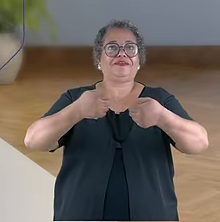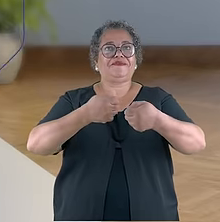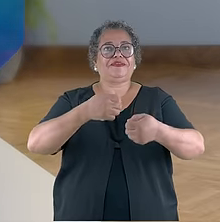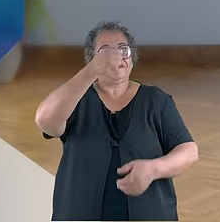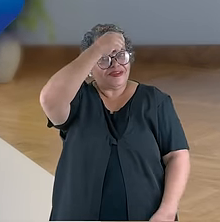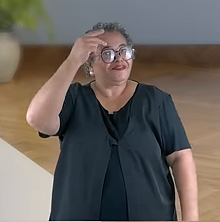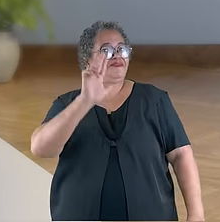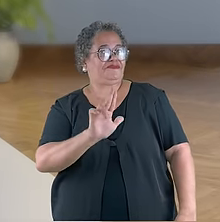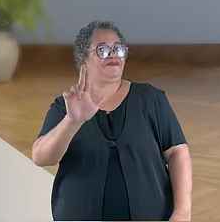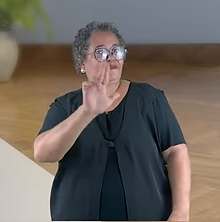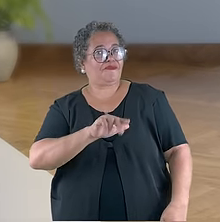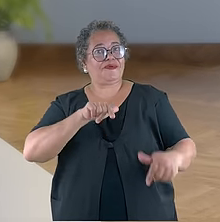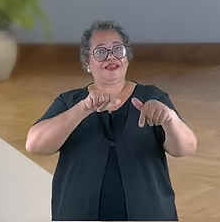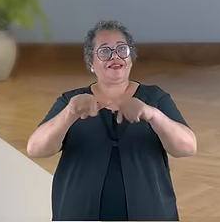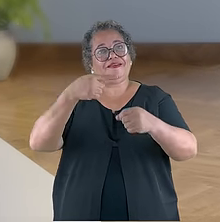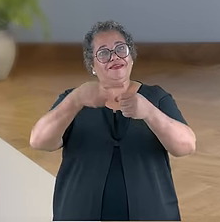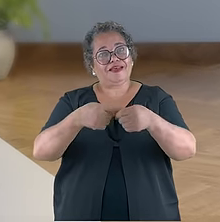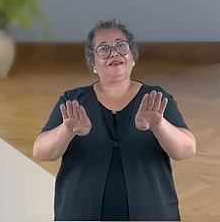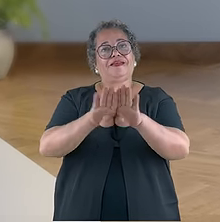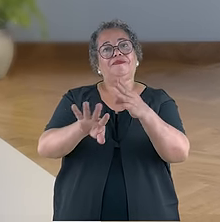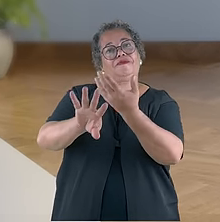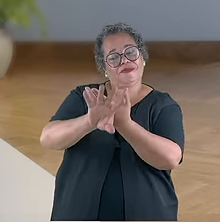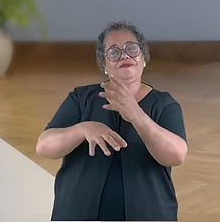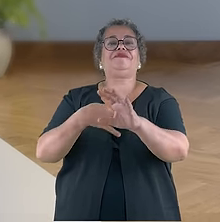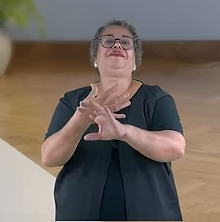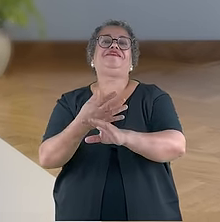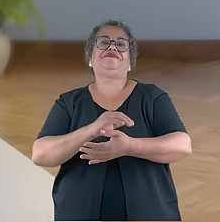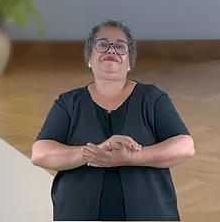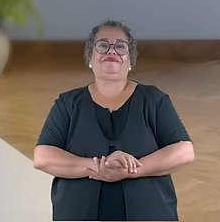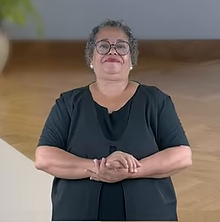Prefeitura de Uberlândia. Fazer mais pela cidade, fazer bem ao meio ambiente.